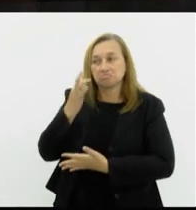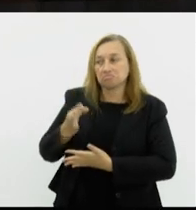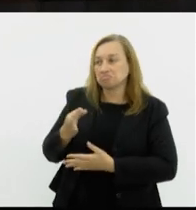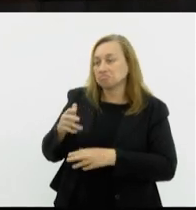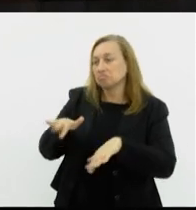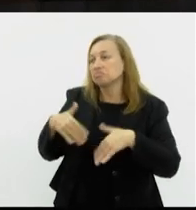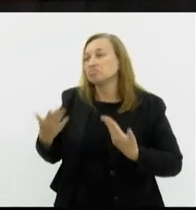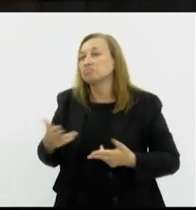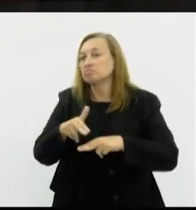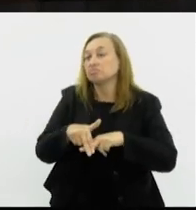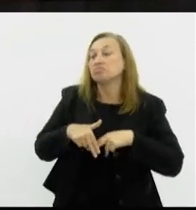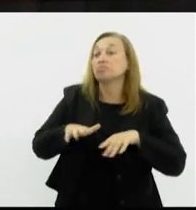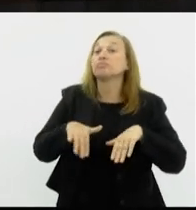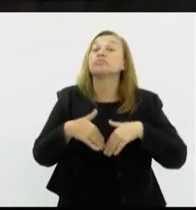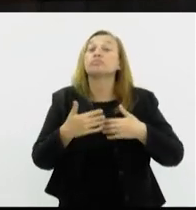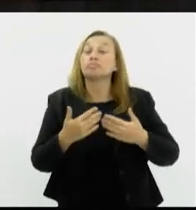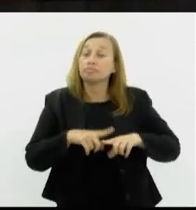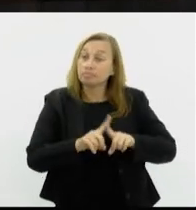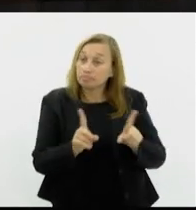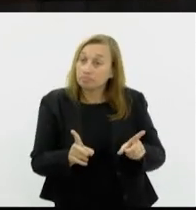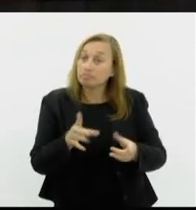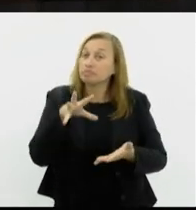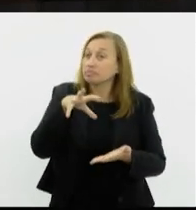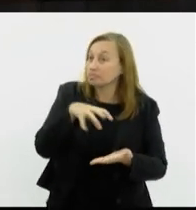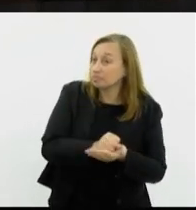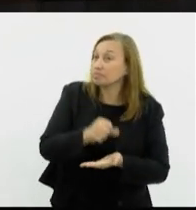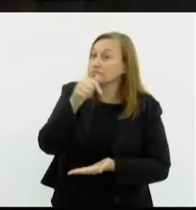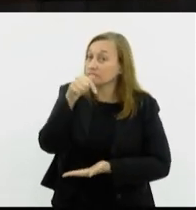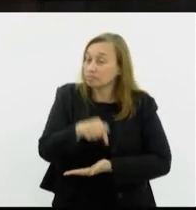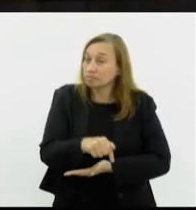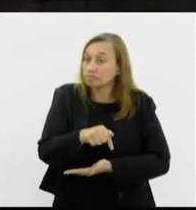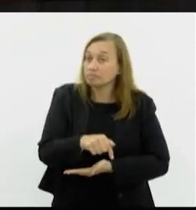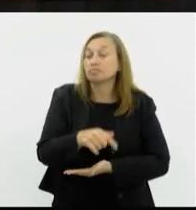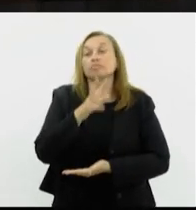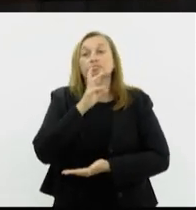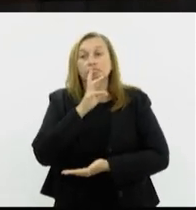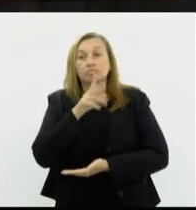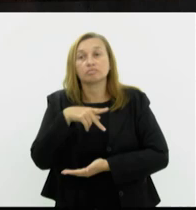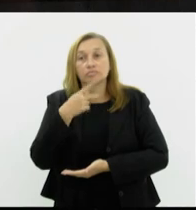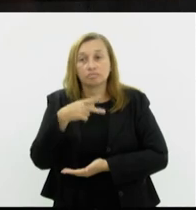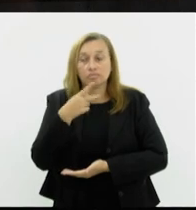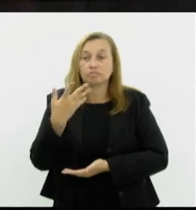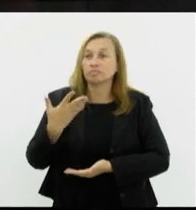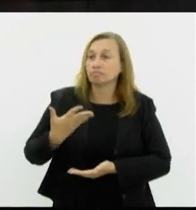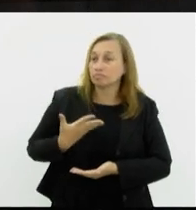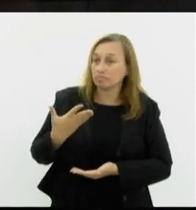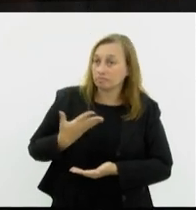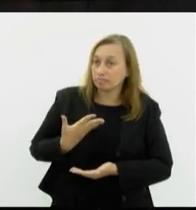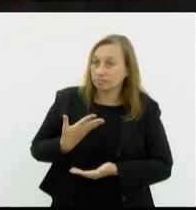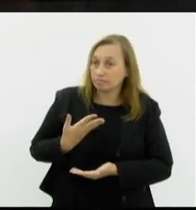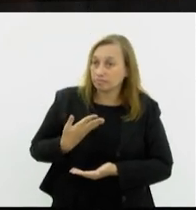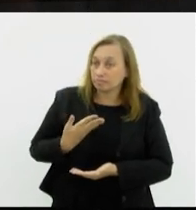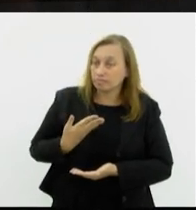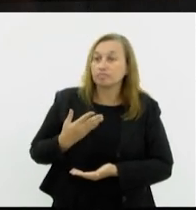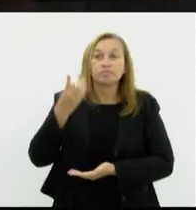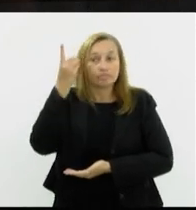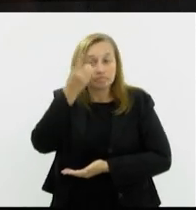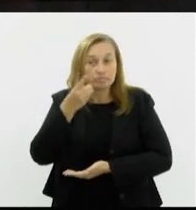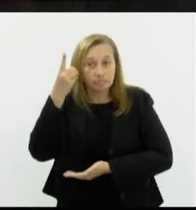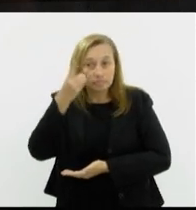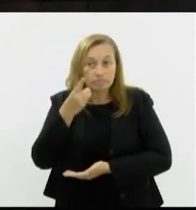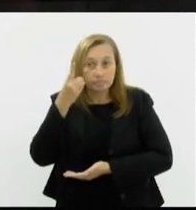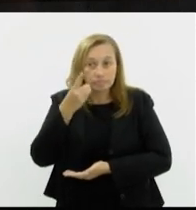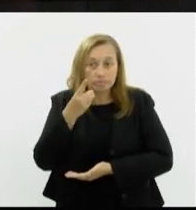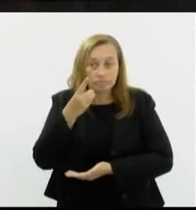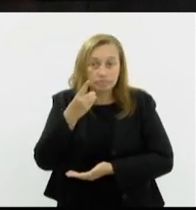razão. Mas fica aqui registrado, e aí, não é, o recado para o nosso colega, que além de deputado hoje